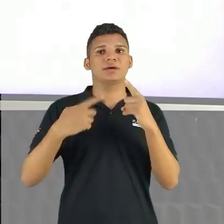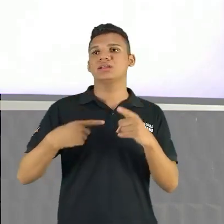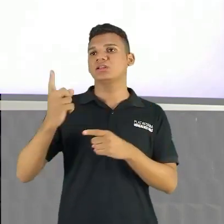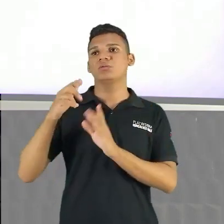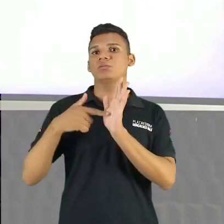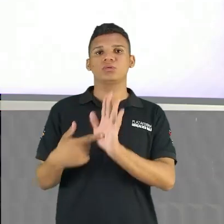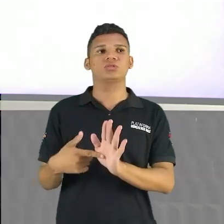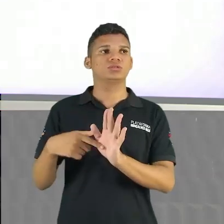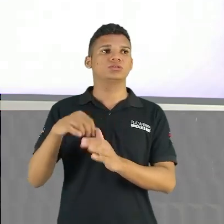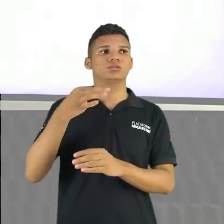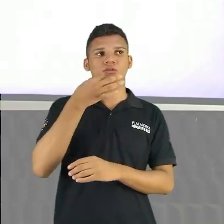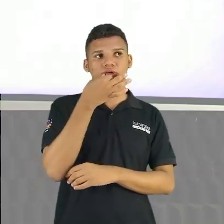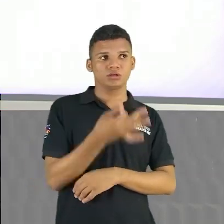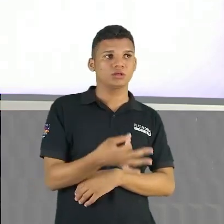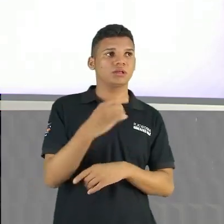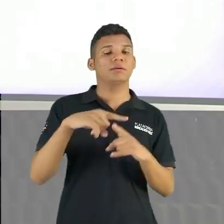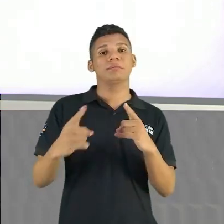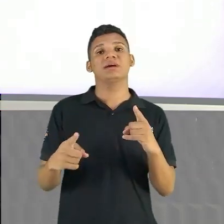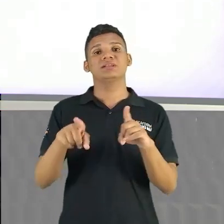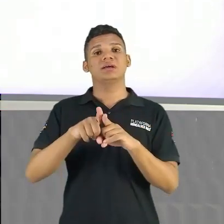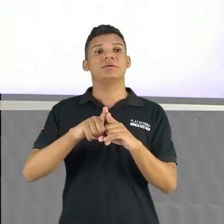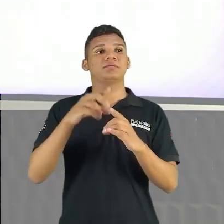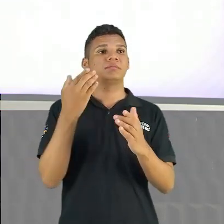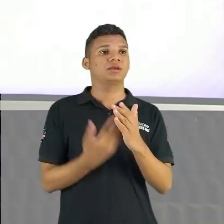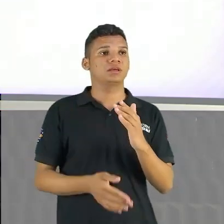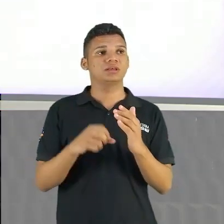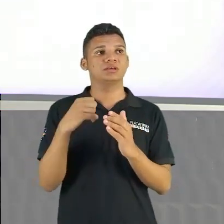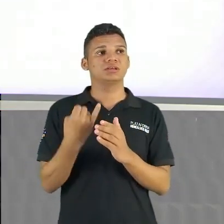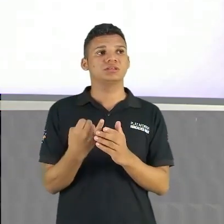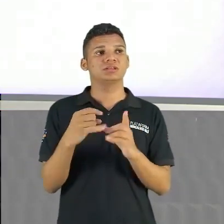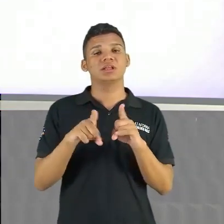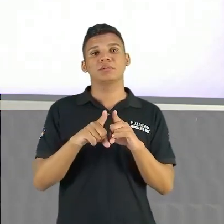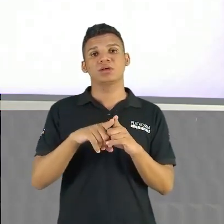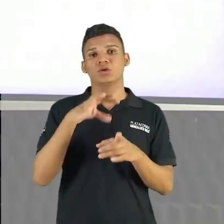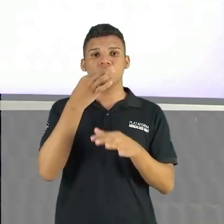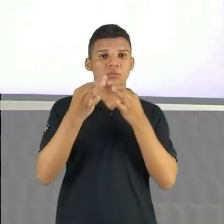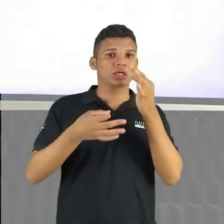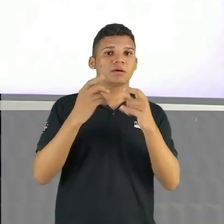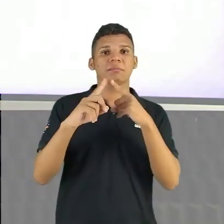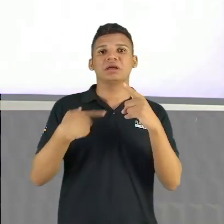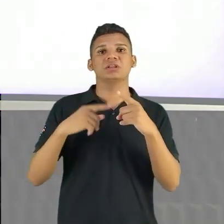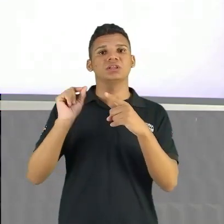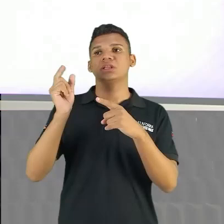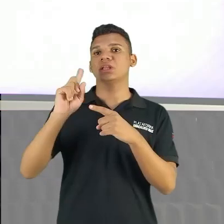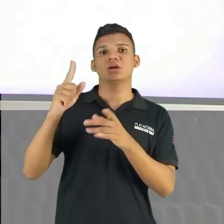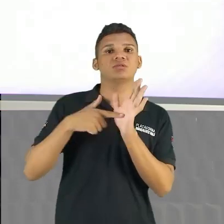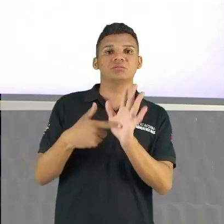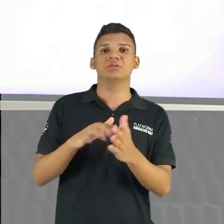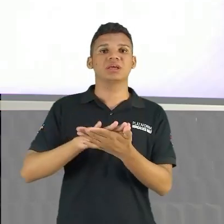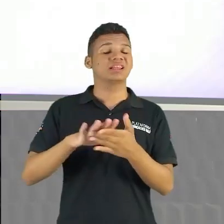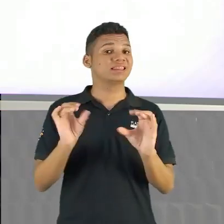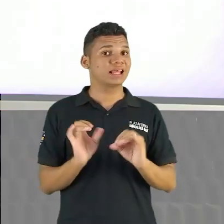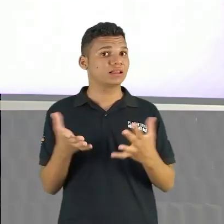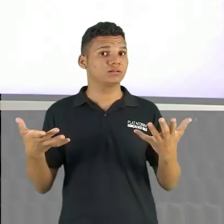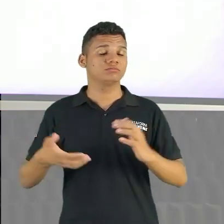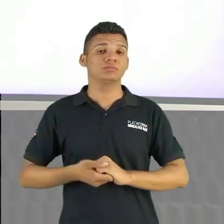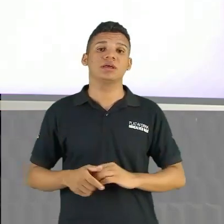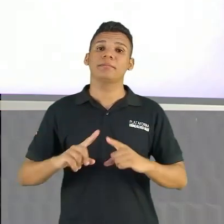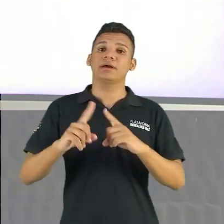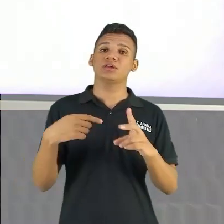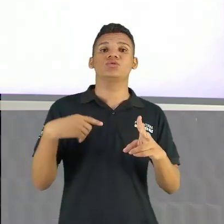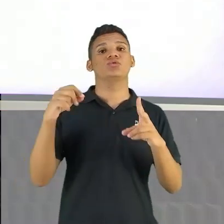mostra opinião o que também o aluno vai perder ponto se ele coloca só opinião e ele não consegue comprovar e esse tema o